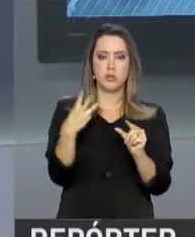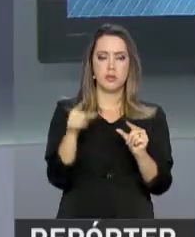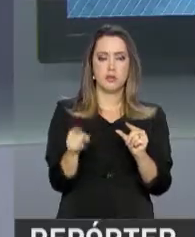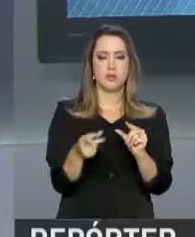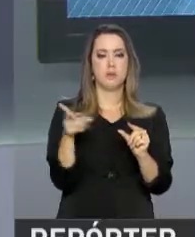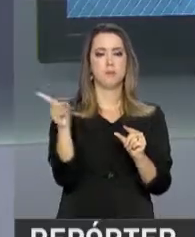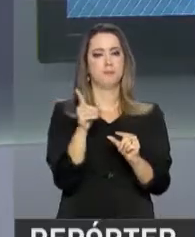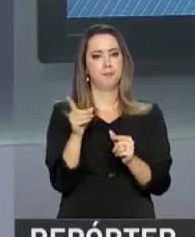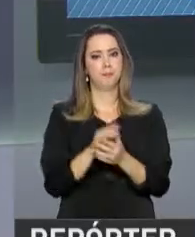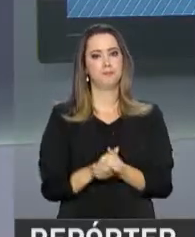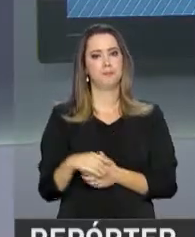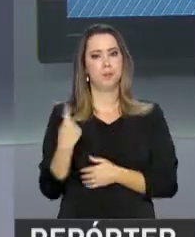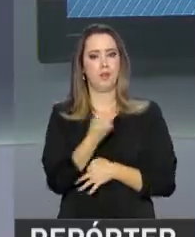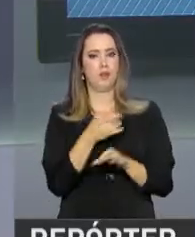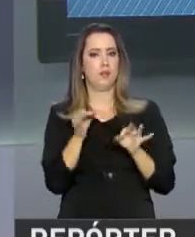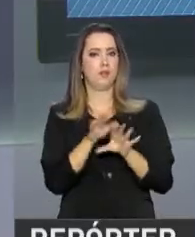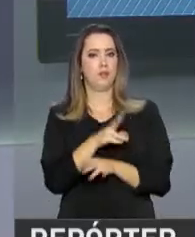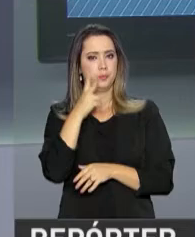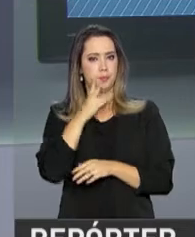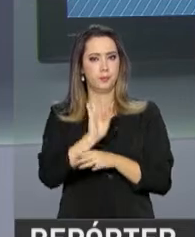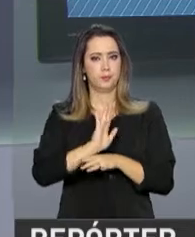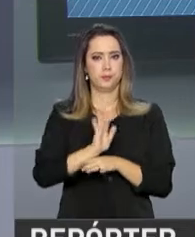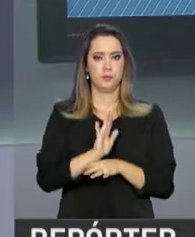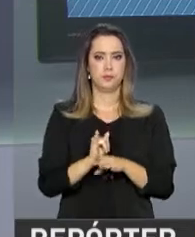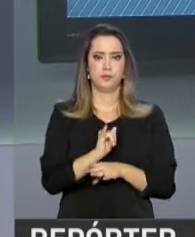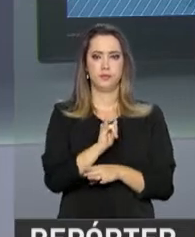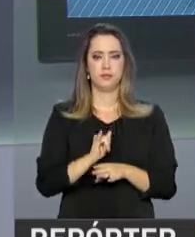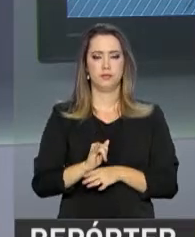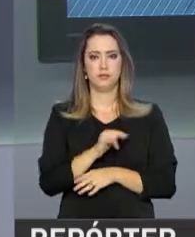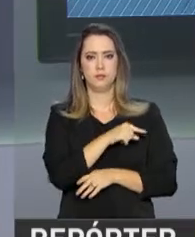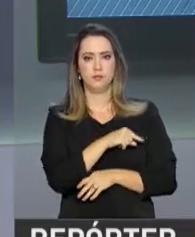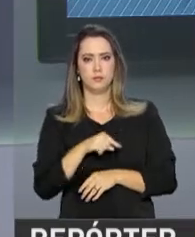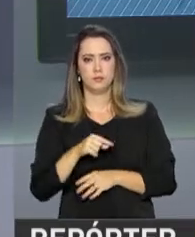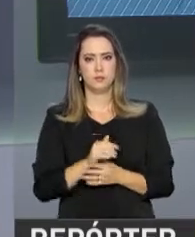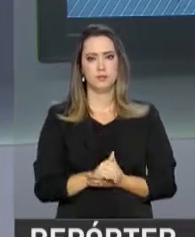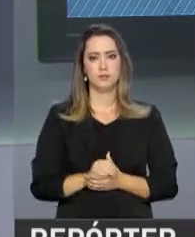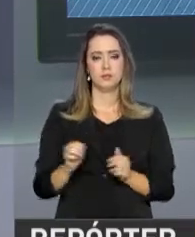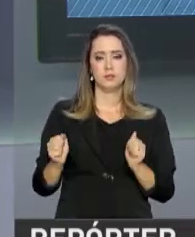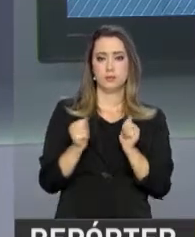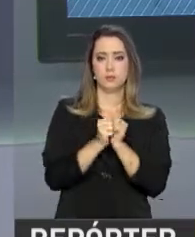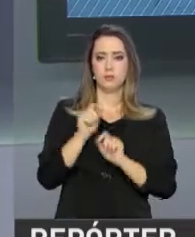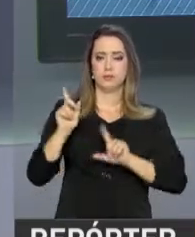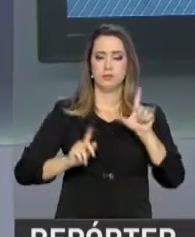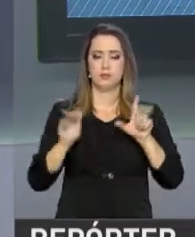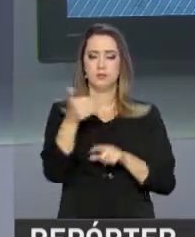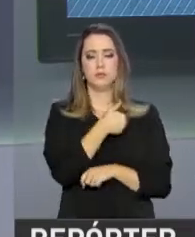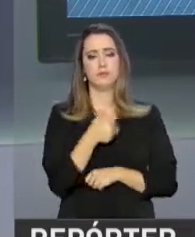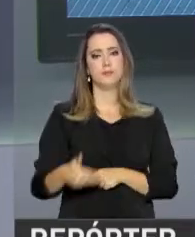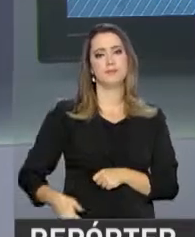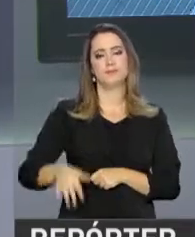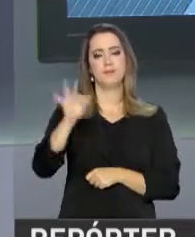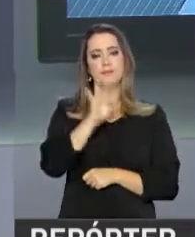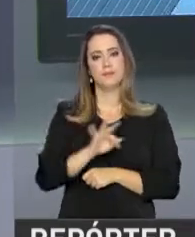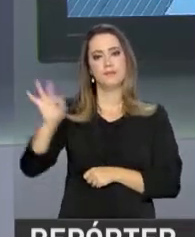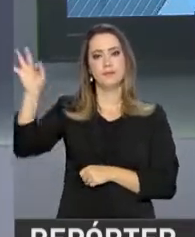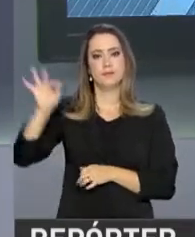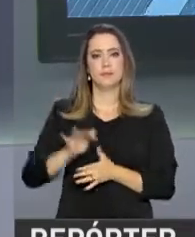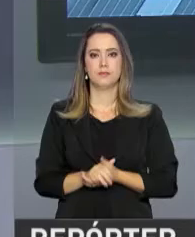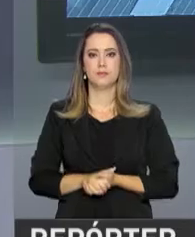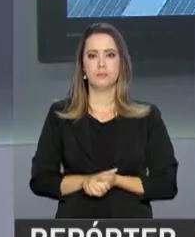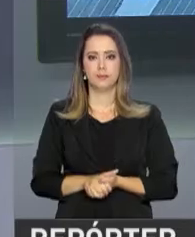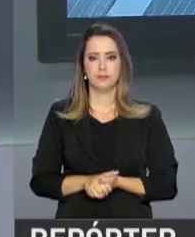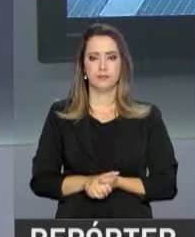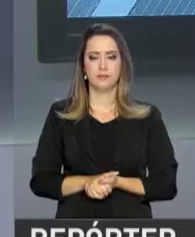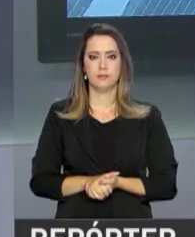e nós ficamos por aqui você pode rever as reportagens no youtube continue com a gente aqui na nbr a tv do governo